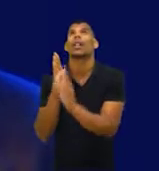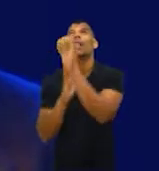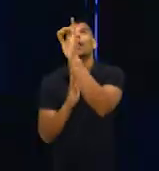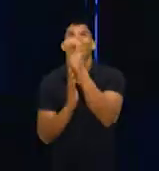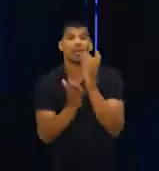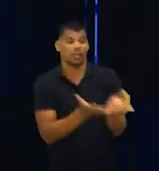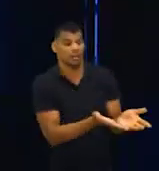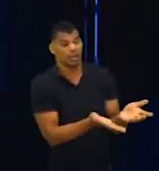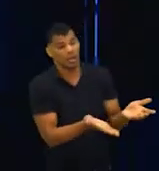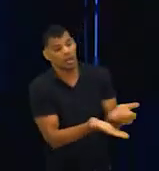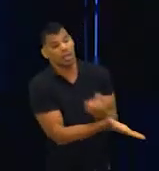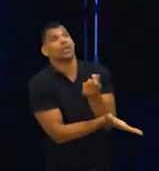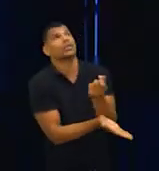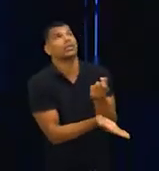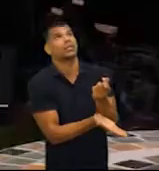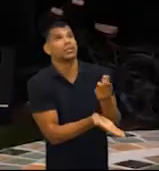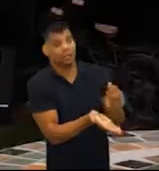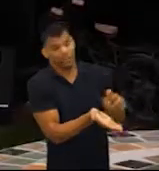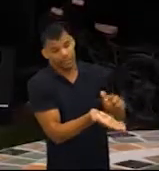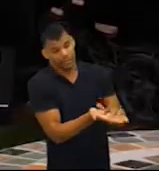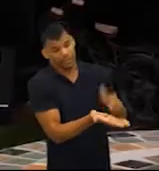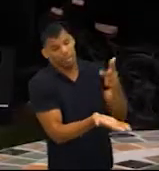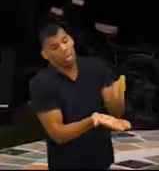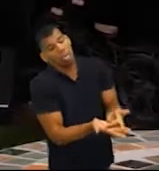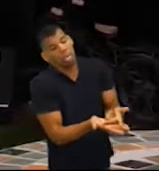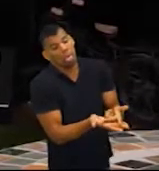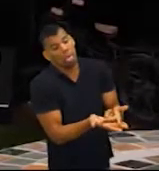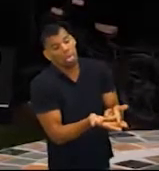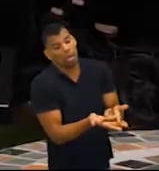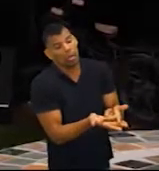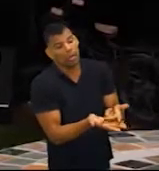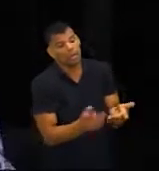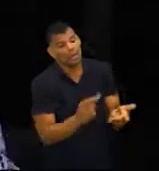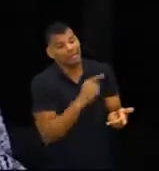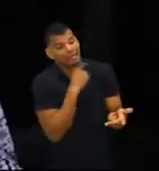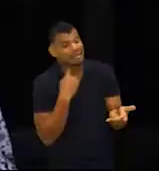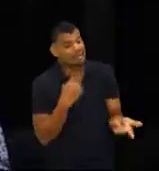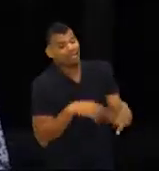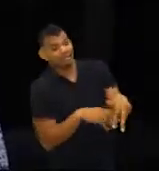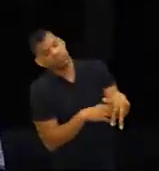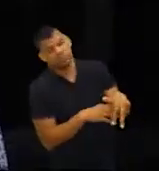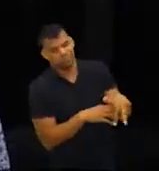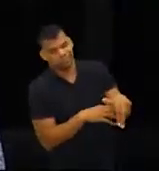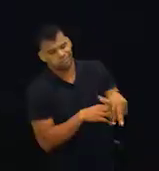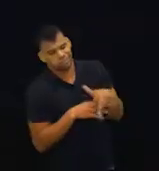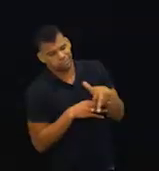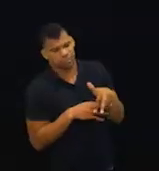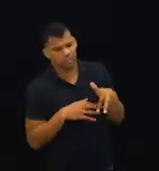cozinheira morta, diante do meu pé. Sério, eu falei, eu gritei, eu implorei.